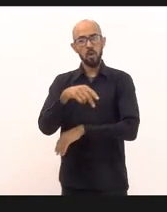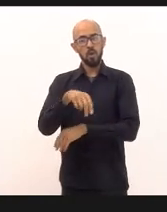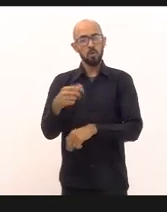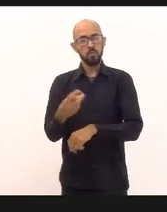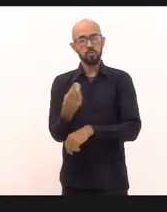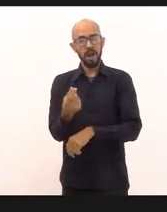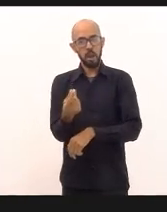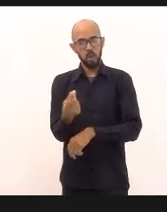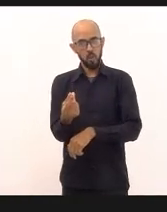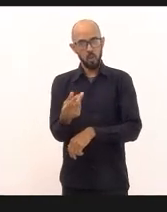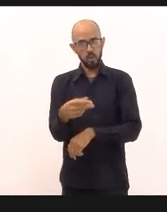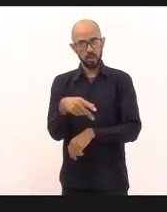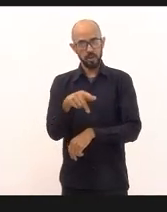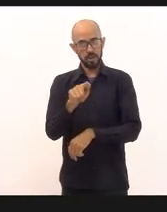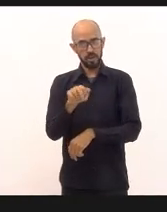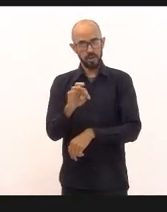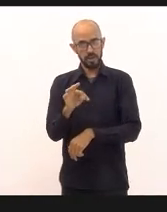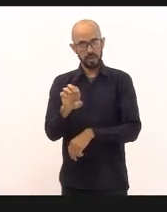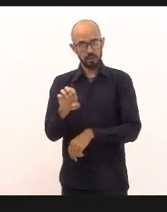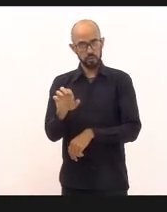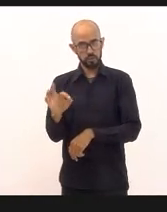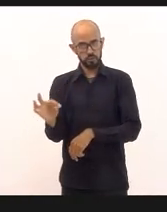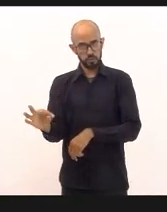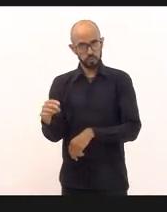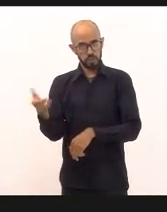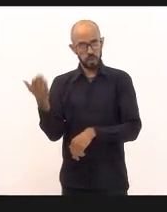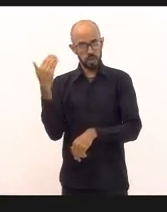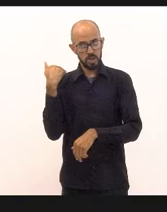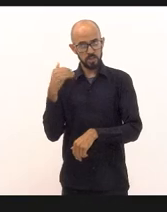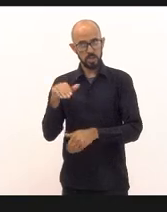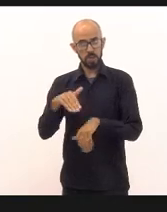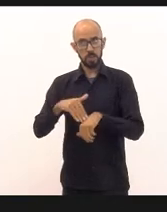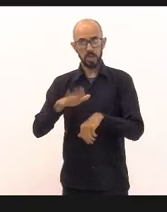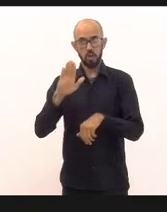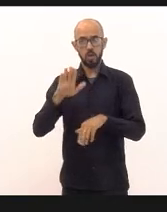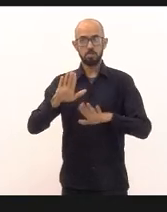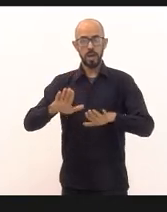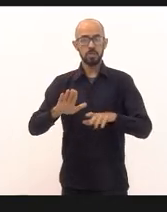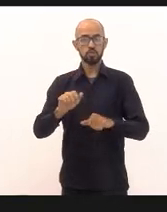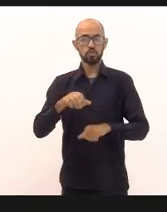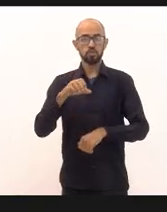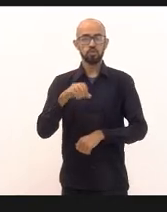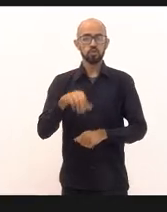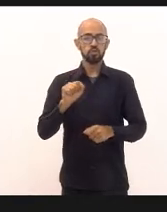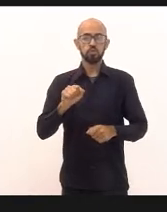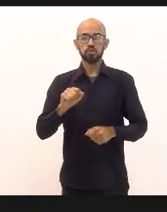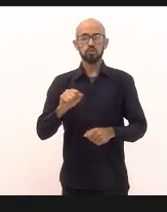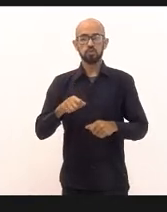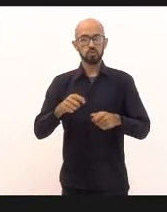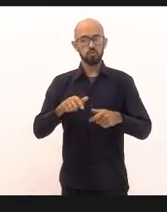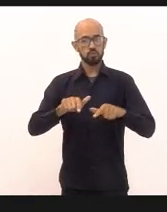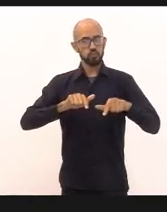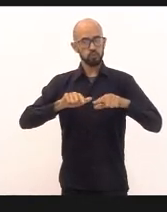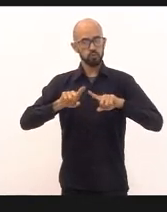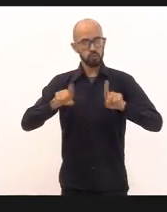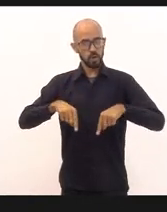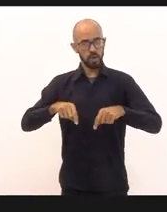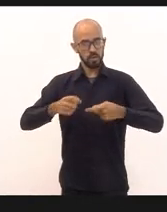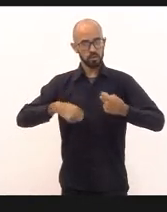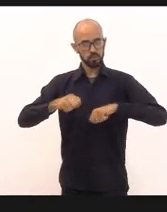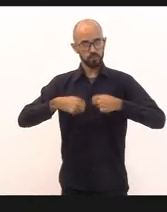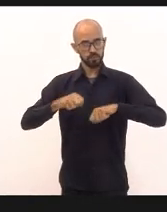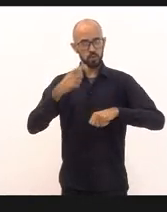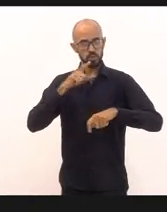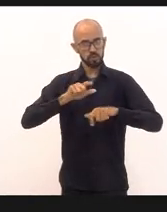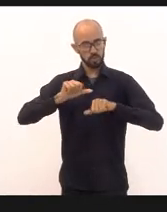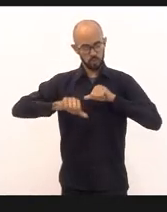praça era maior do que paga aos oficiais. Só que os oficiais têm mais poder político, conseguiram alterar isso. E isso vem se reproduzindo